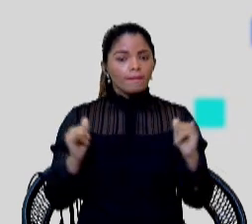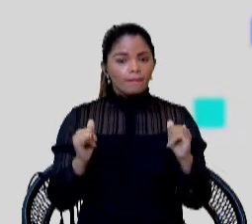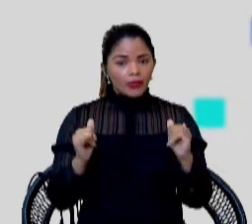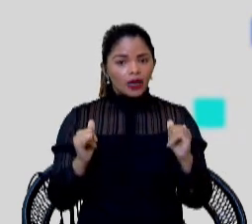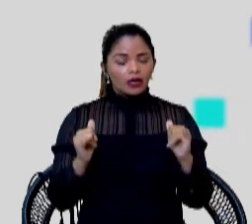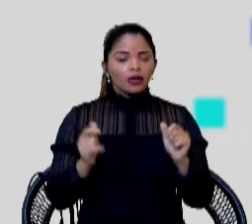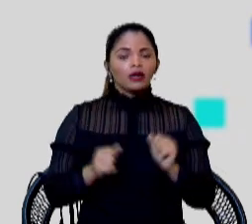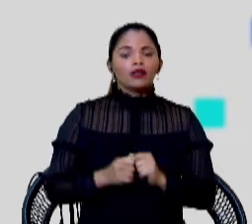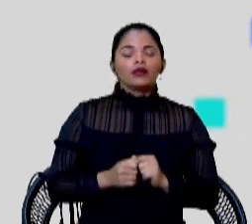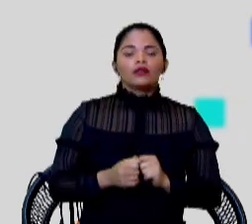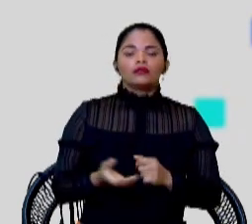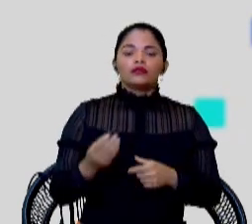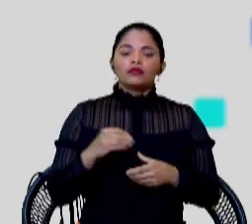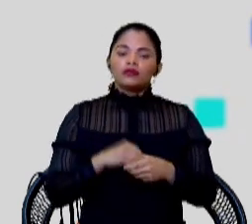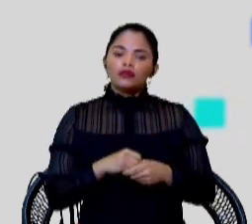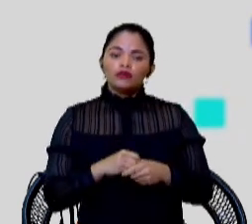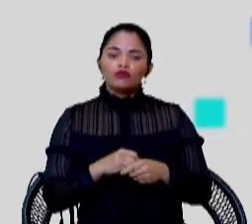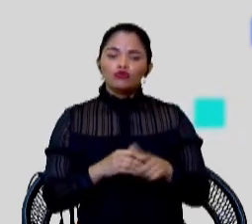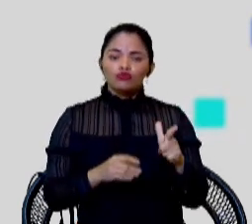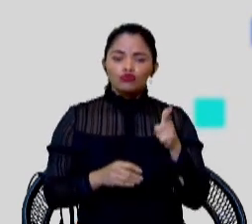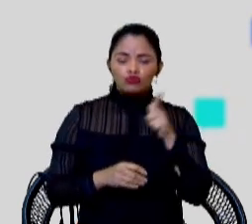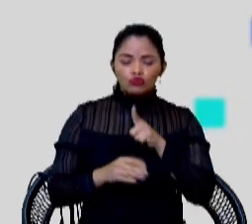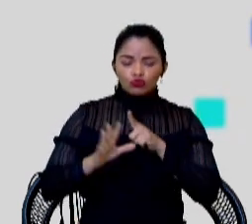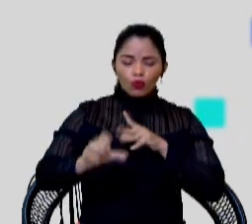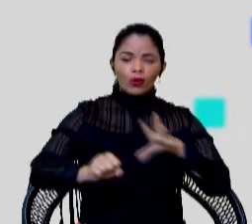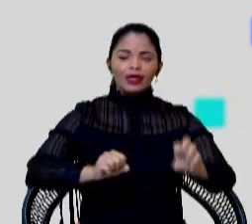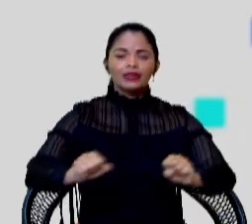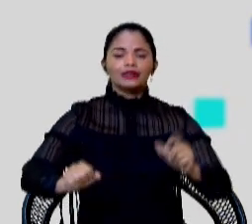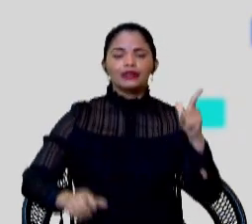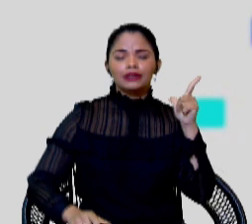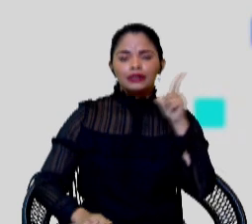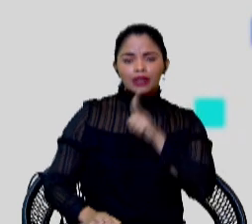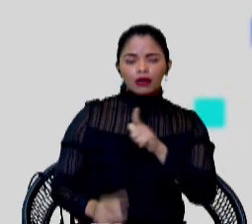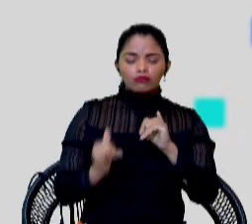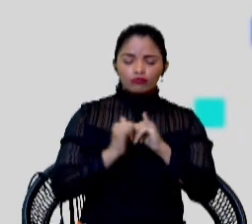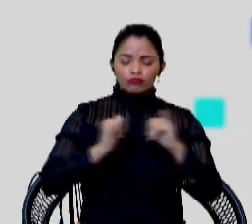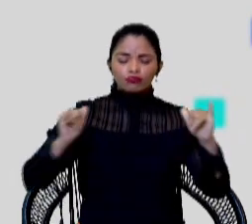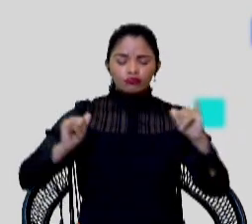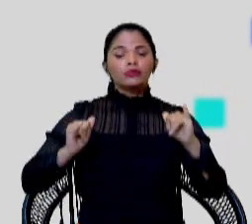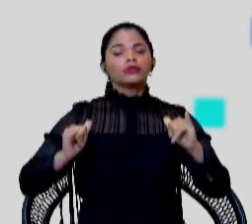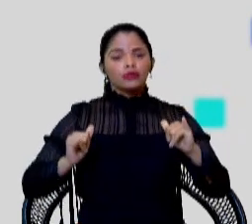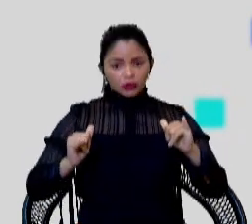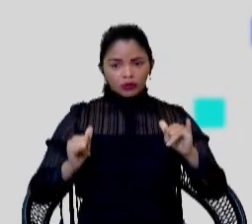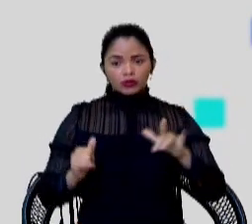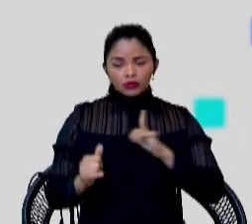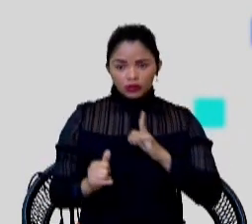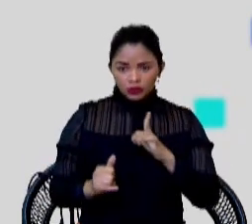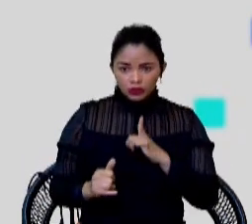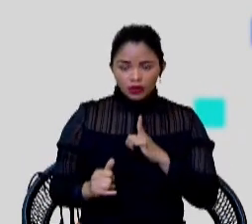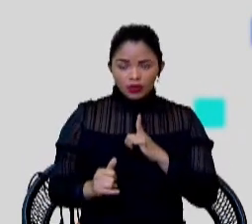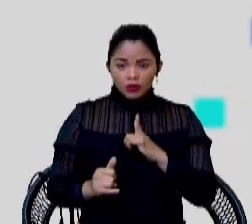de anúncio, eu tenho a campanha de alcance, e eu tenho o um conjunto de anúncios vindo logo em seguida, que é onde eu tenho que